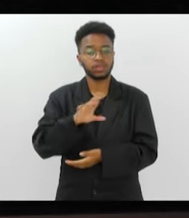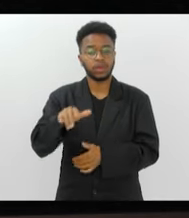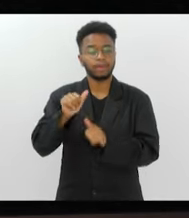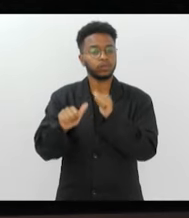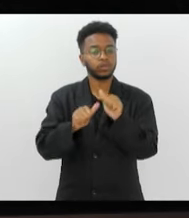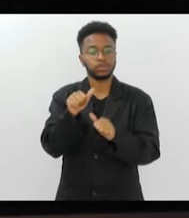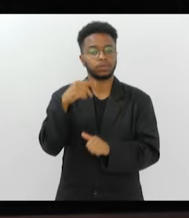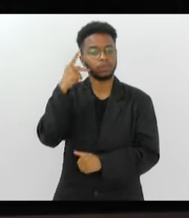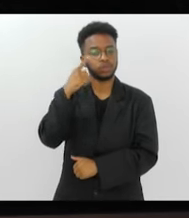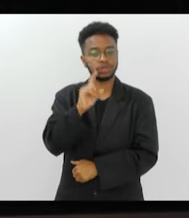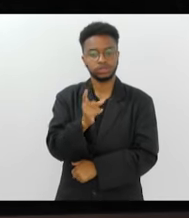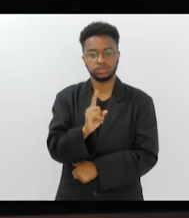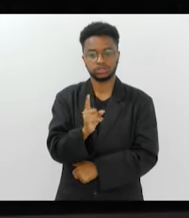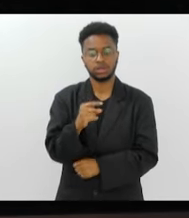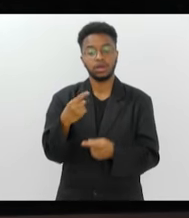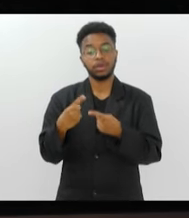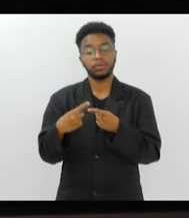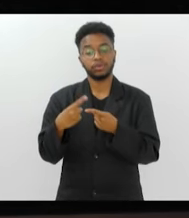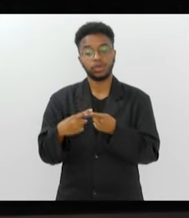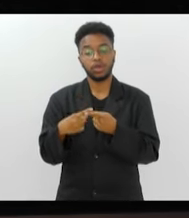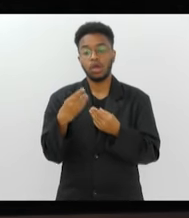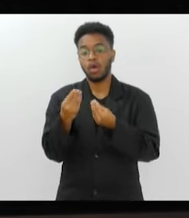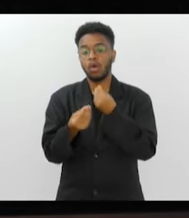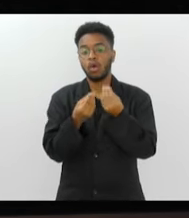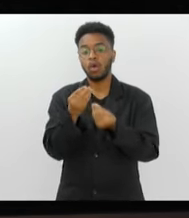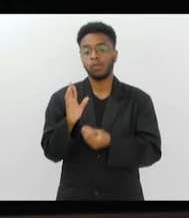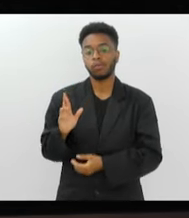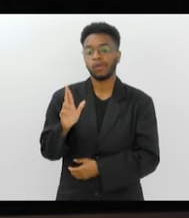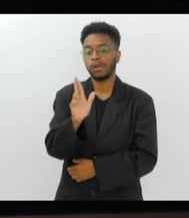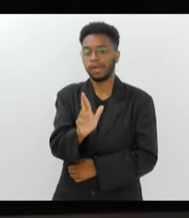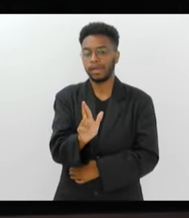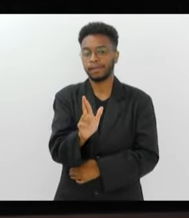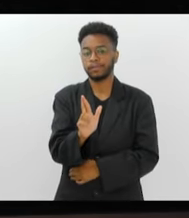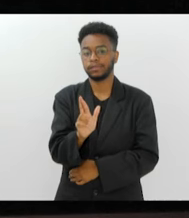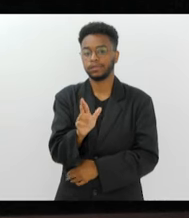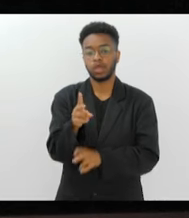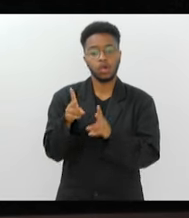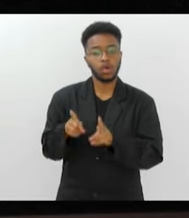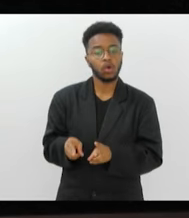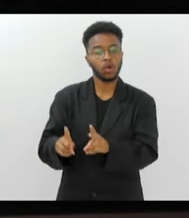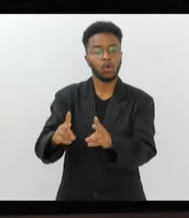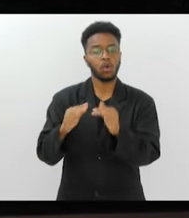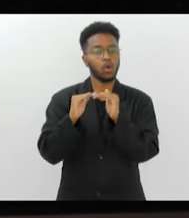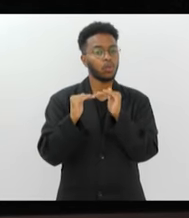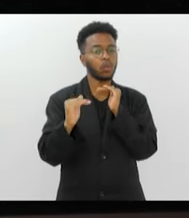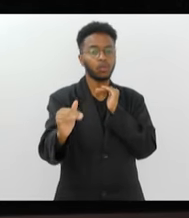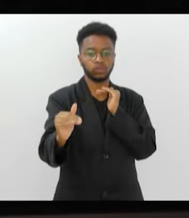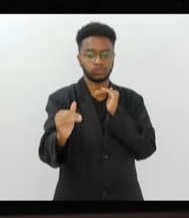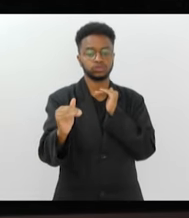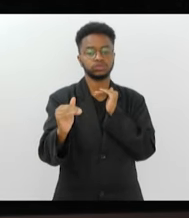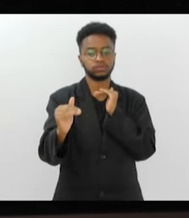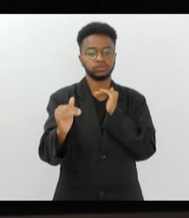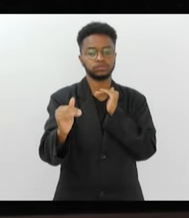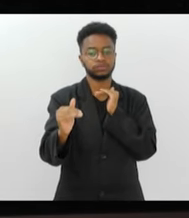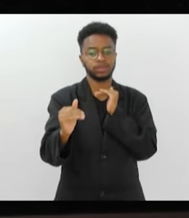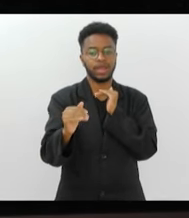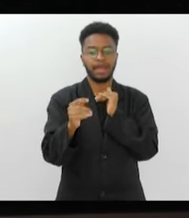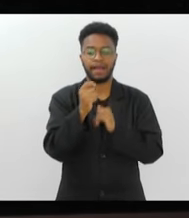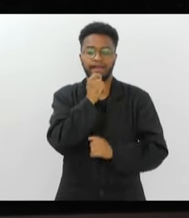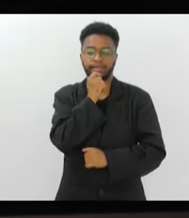políticas, porque a forma da representação, ela se mantém ainda muito